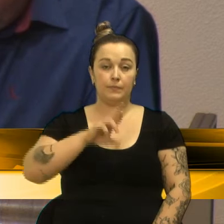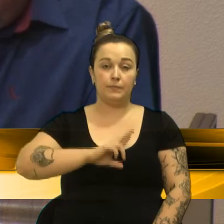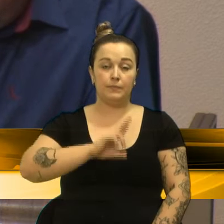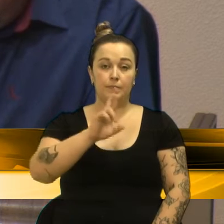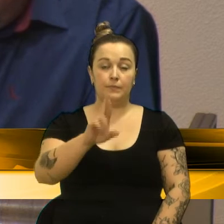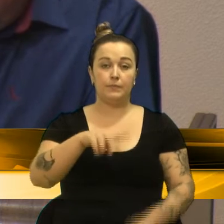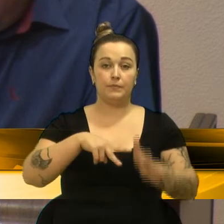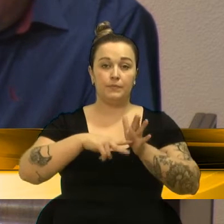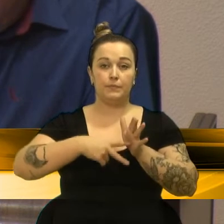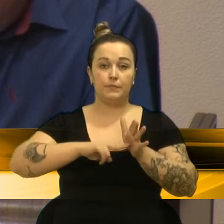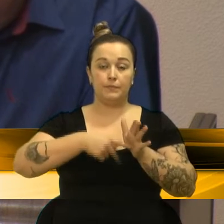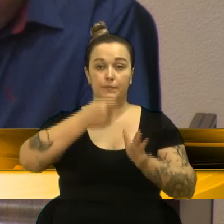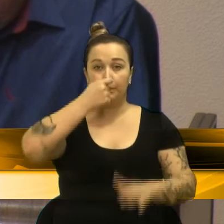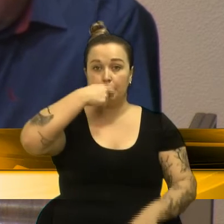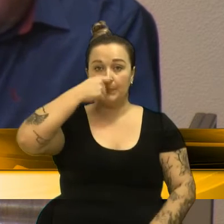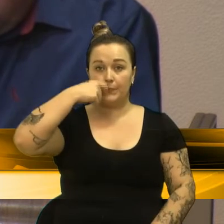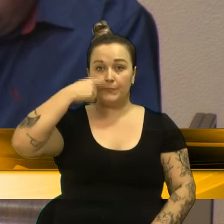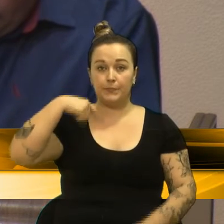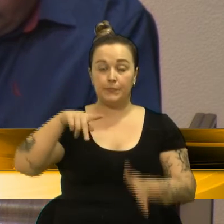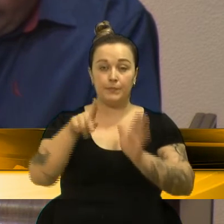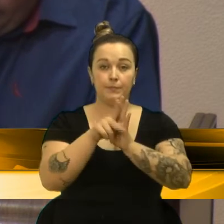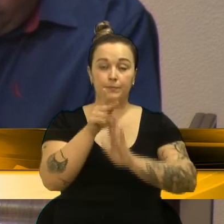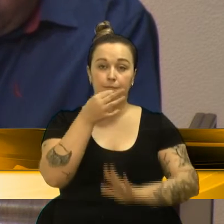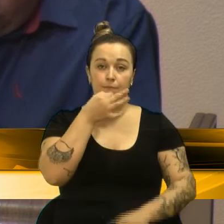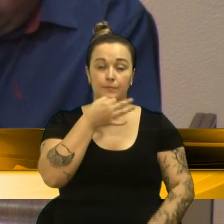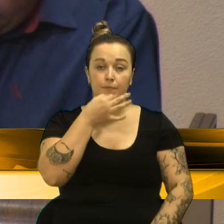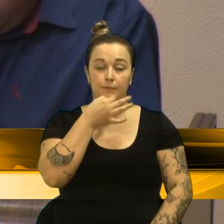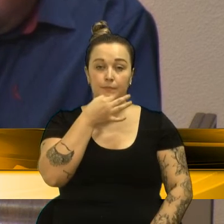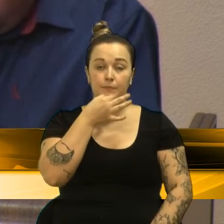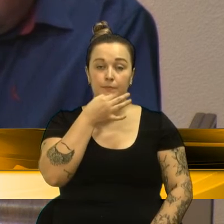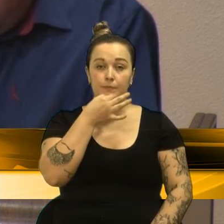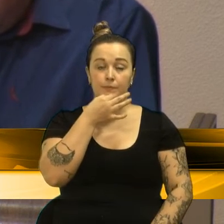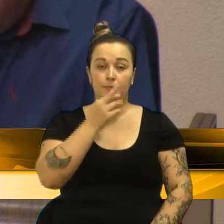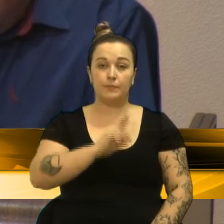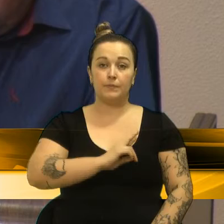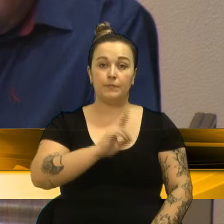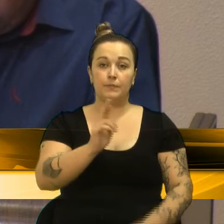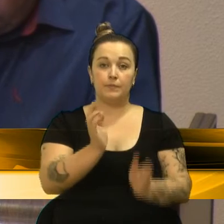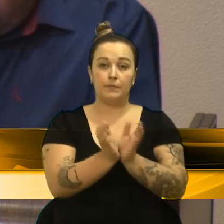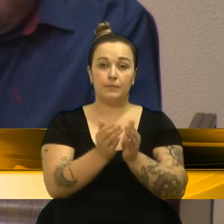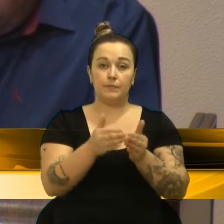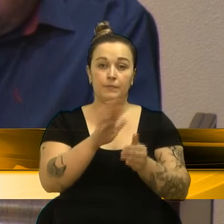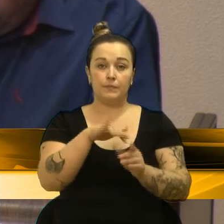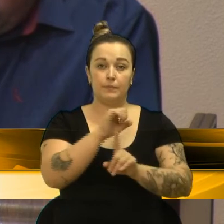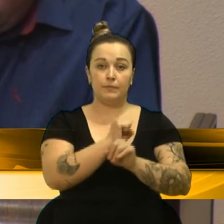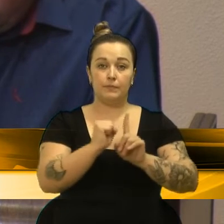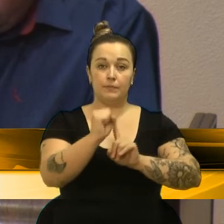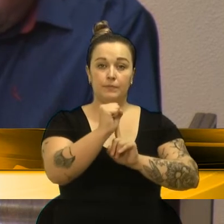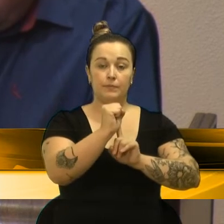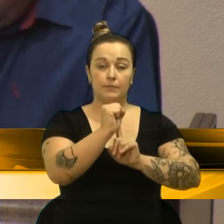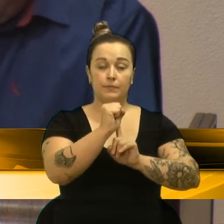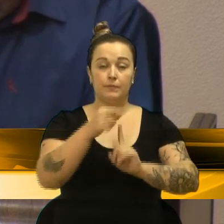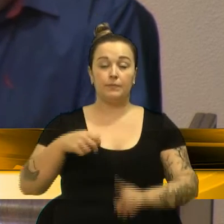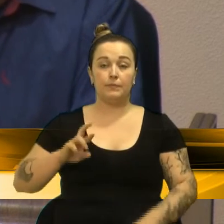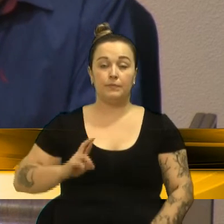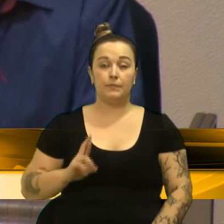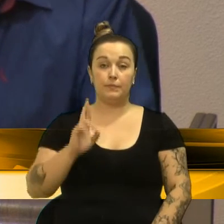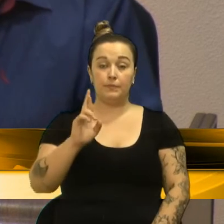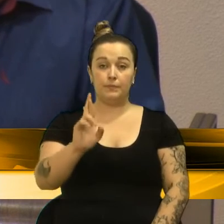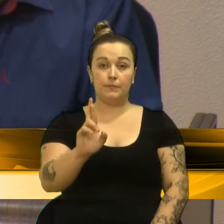Sindicato Odontologistas de Caxias do Sul. F. Um representante do Conselho Regional de Serviço Social. G. Um representante do Conselho Regional